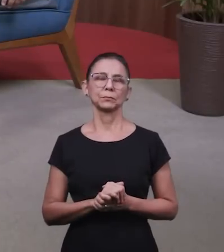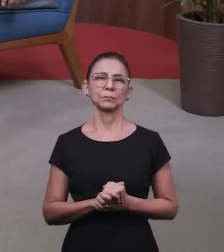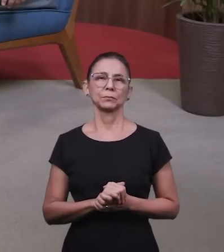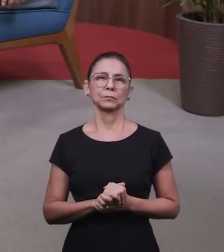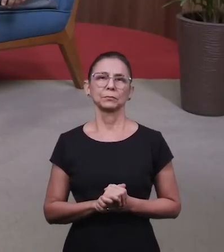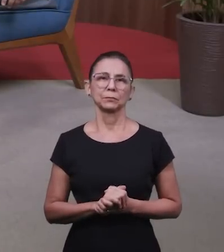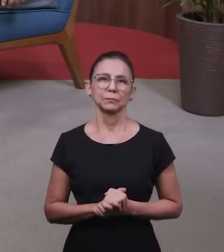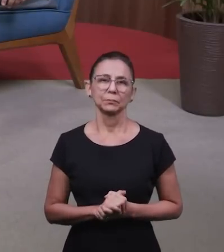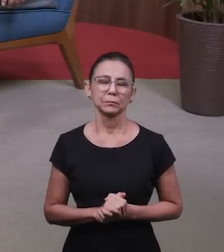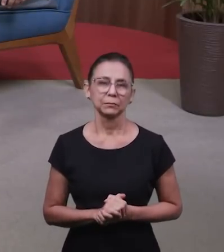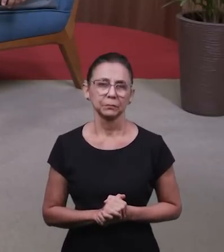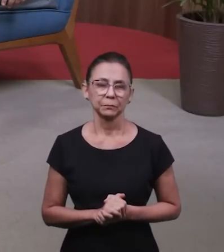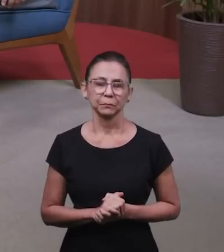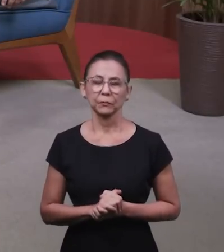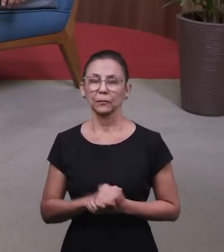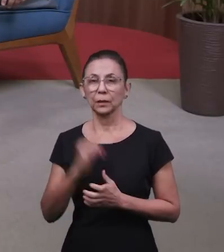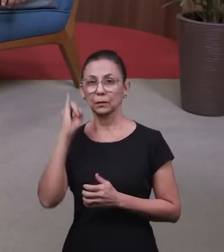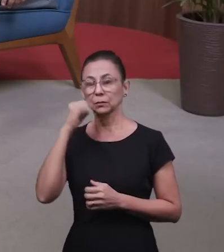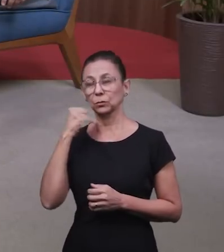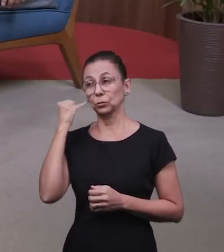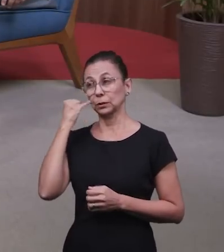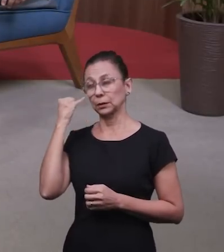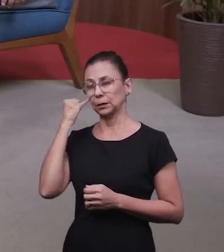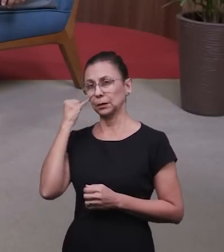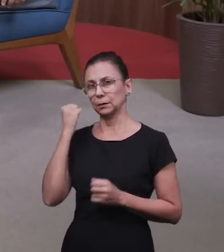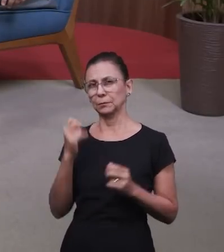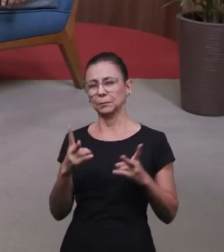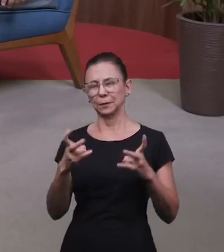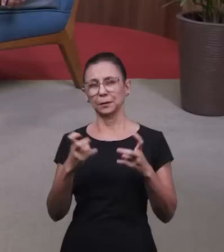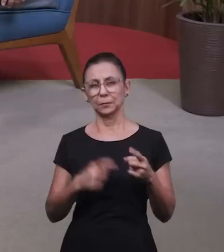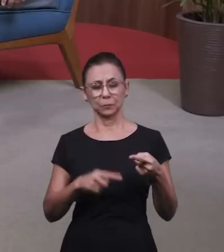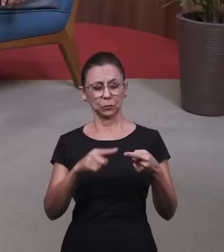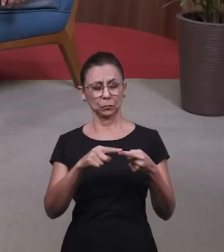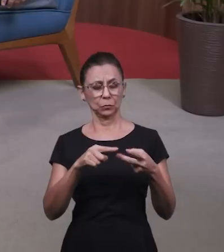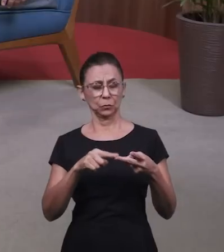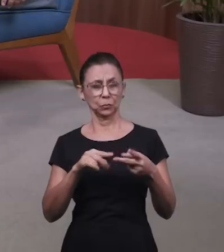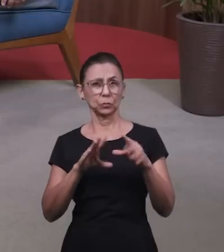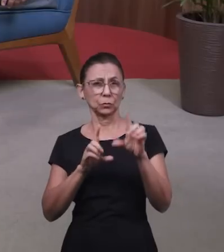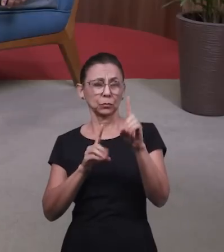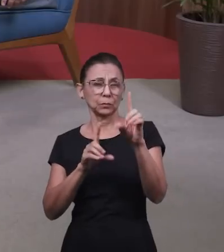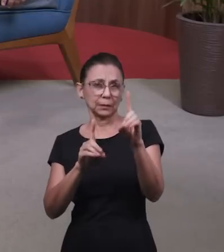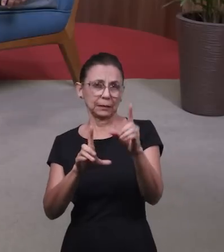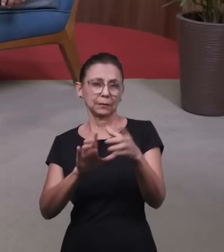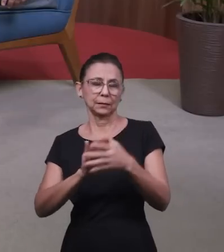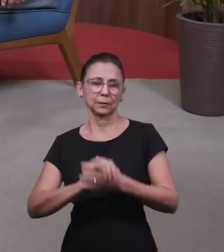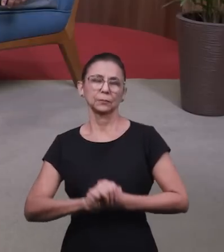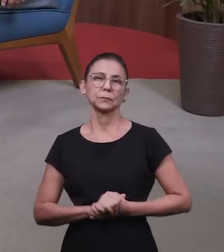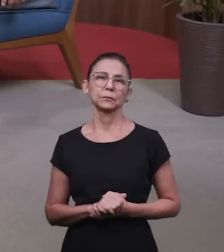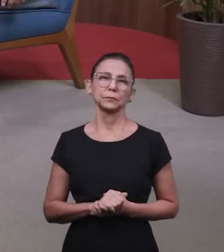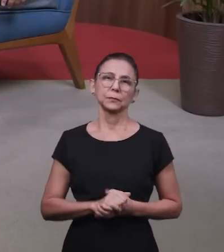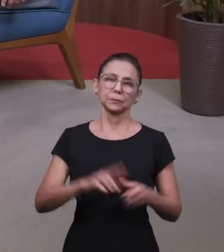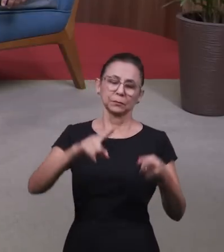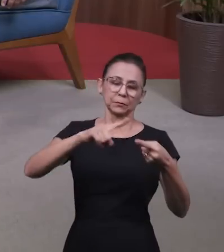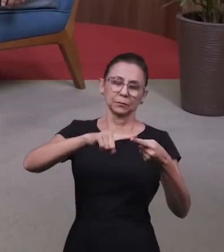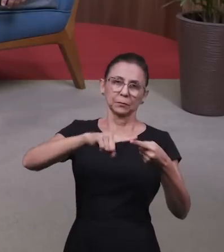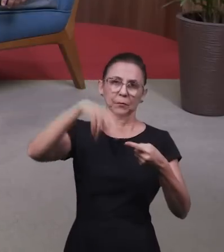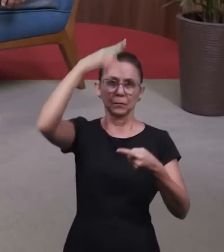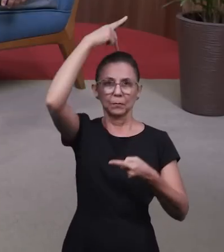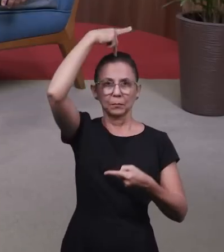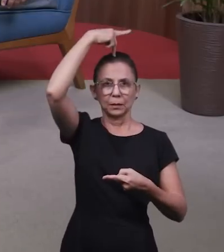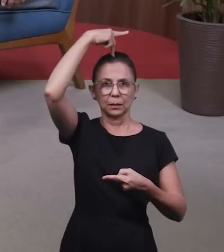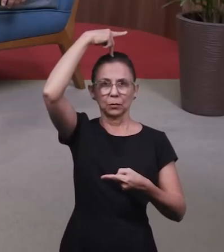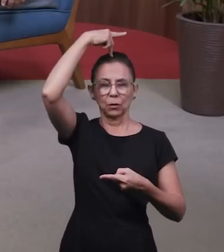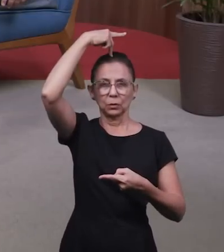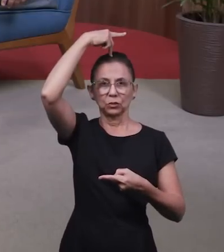verso? Perceba, Josias, que nós já falamos de duas doutrinas. Uma, o